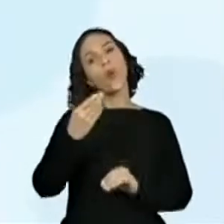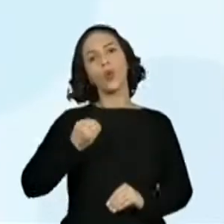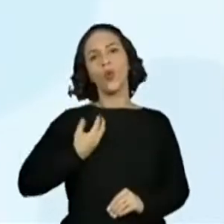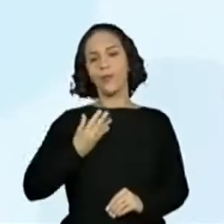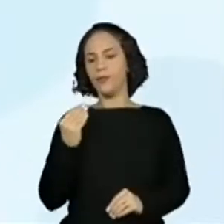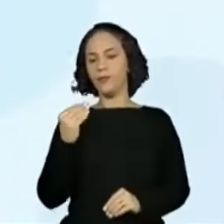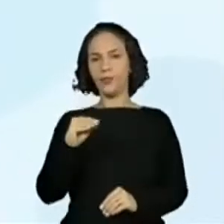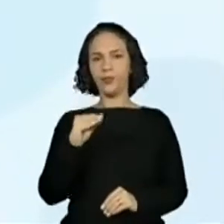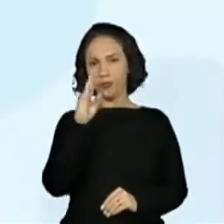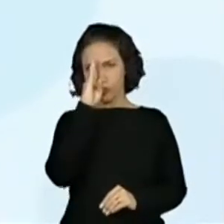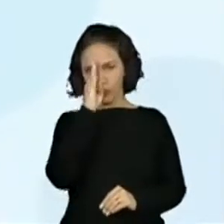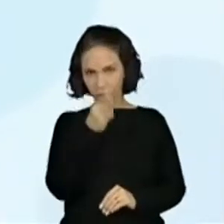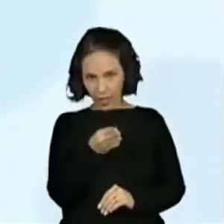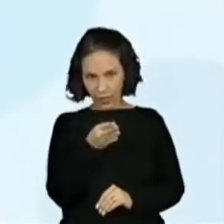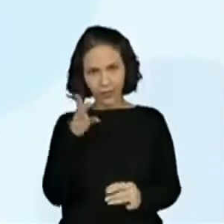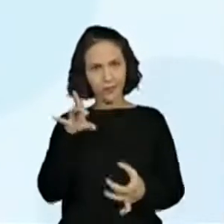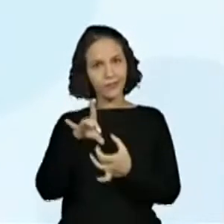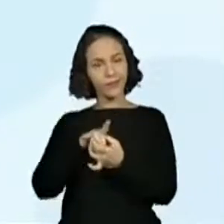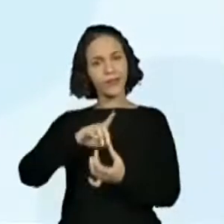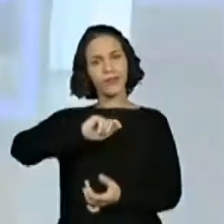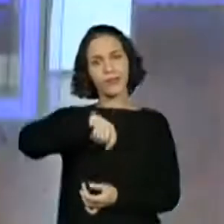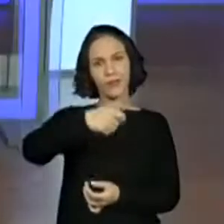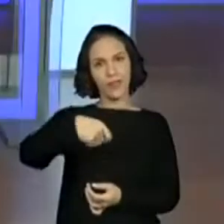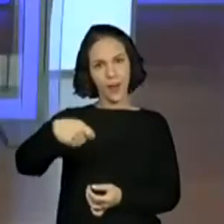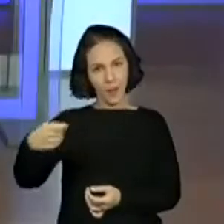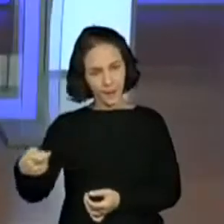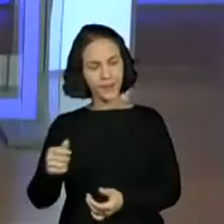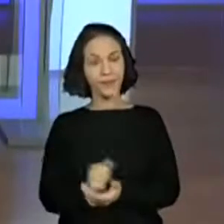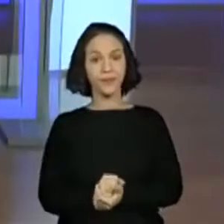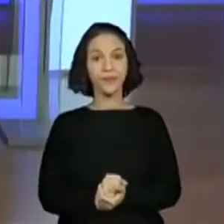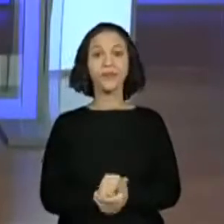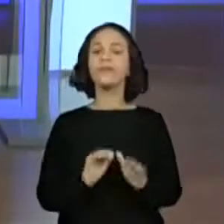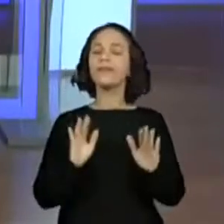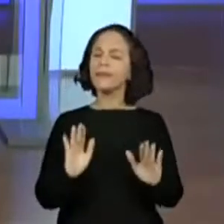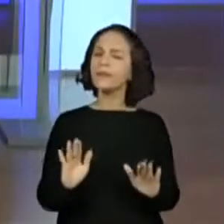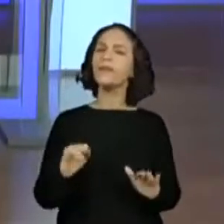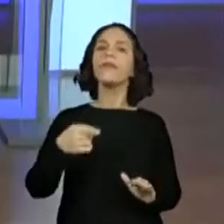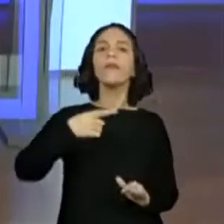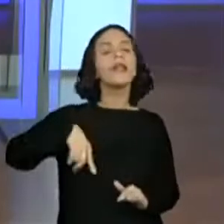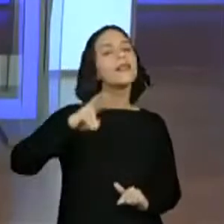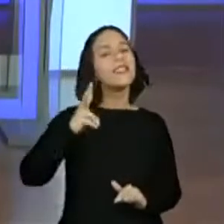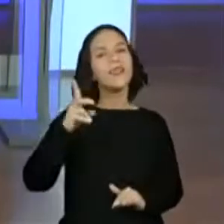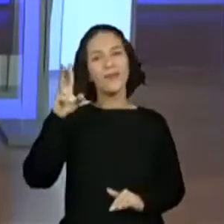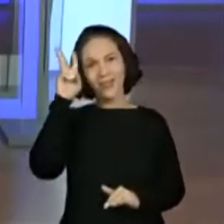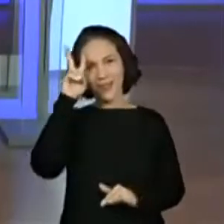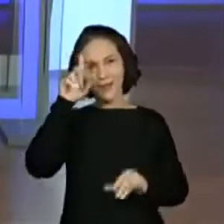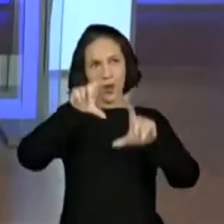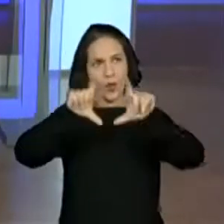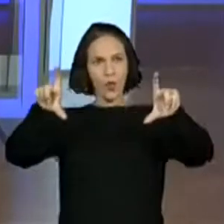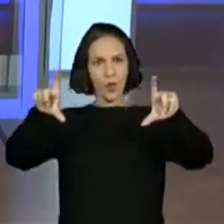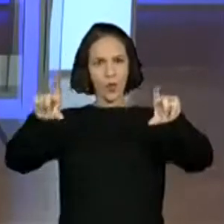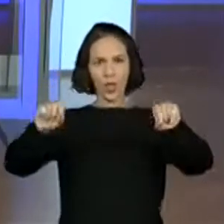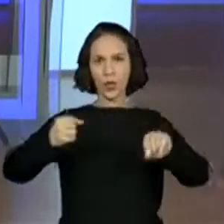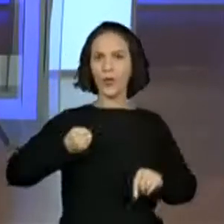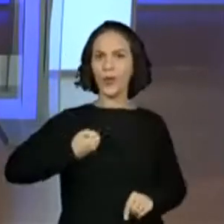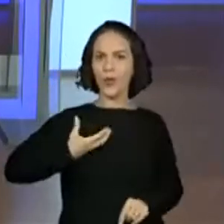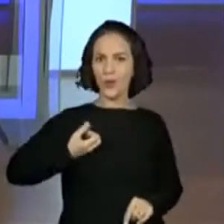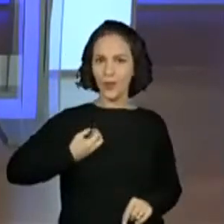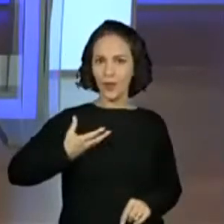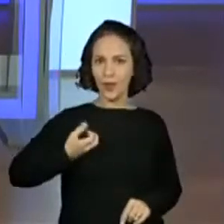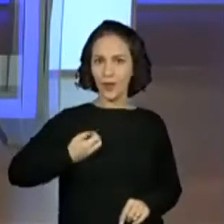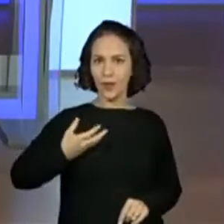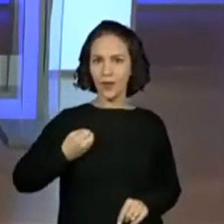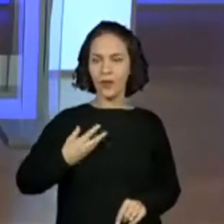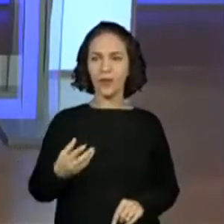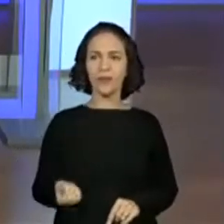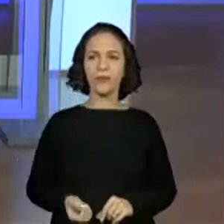algarismos? Através de algarismos, não é? Nós sempre trabalhamos muito com o quadro numérico, que exatamente. É por meio dos